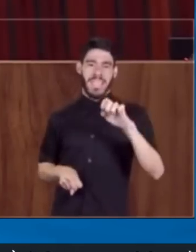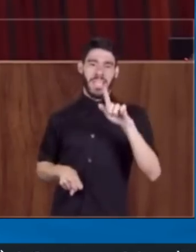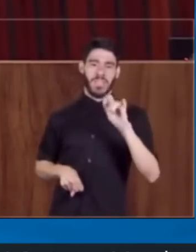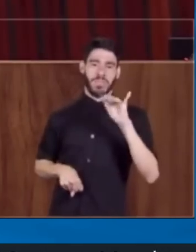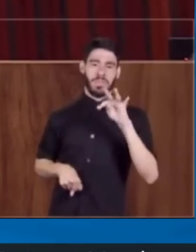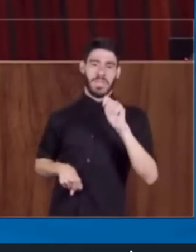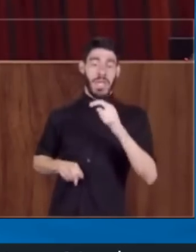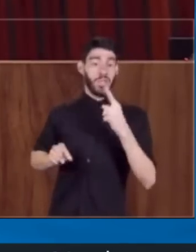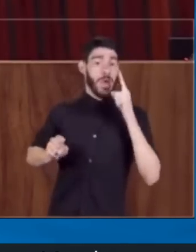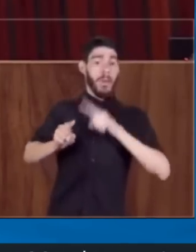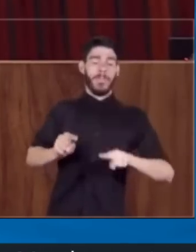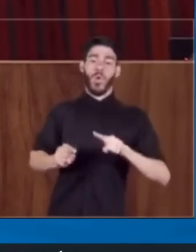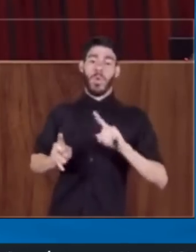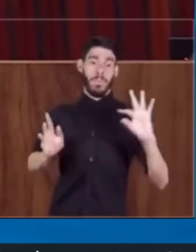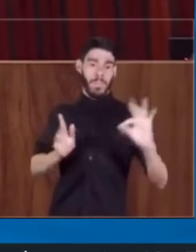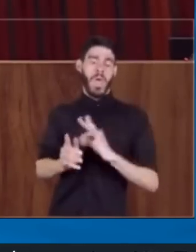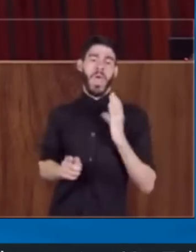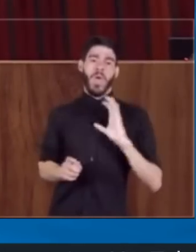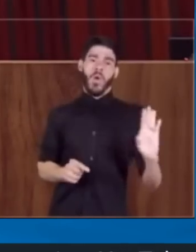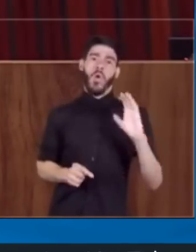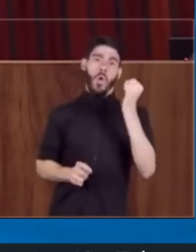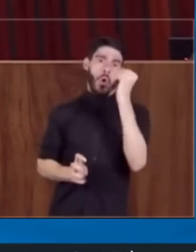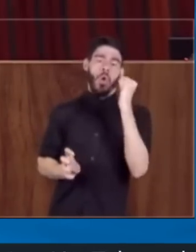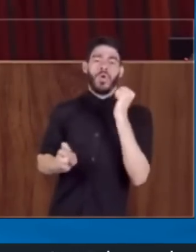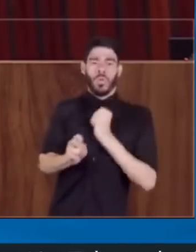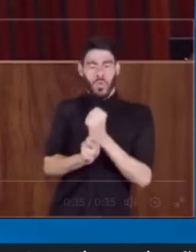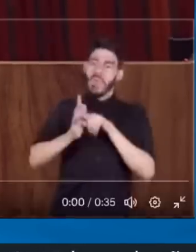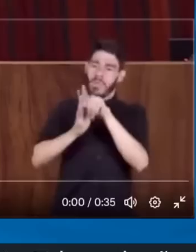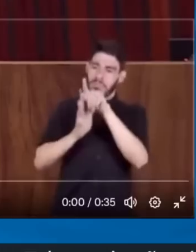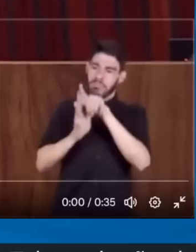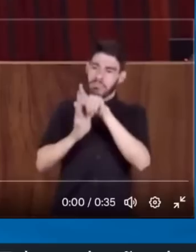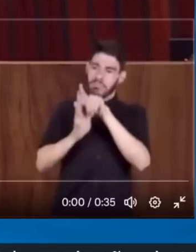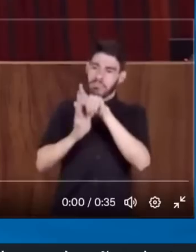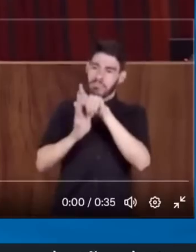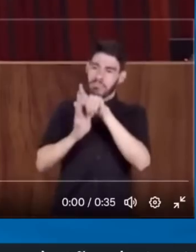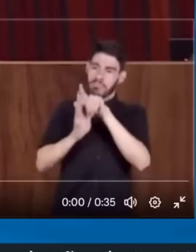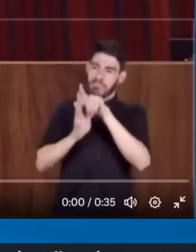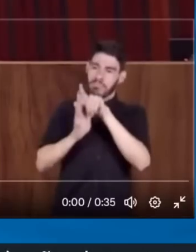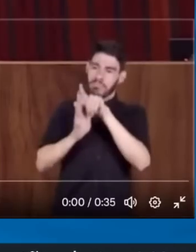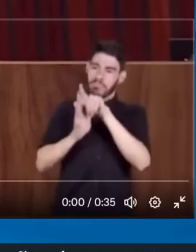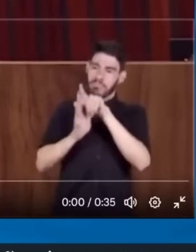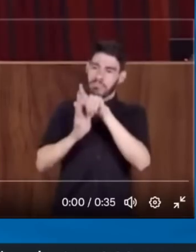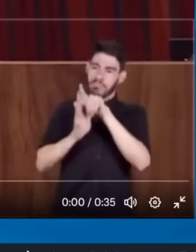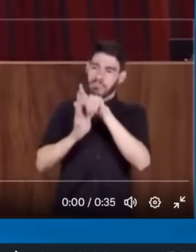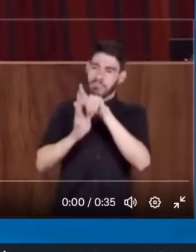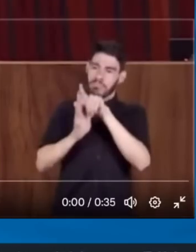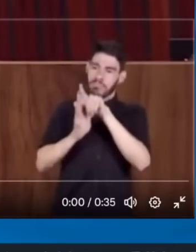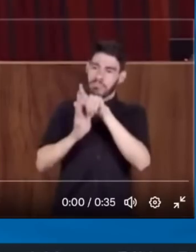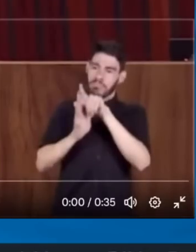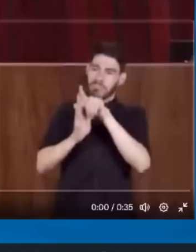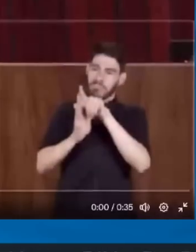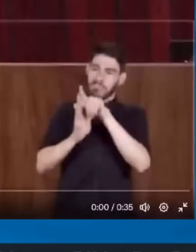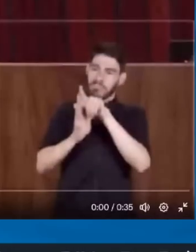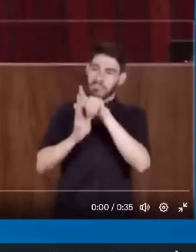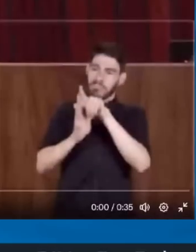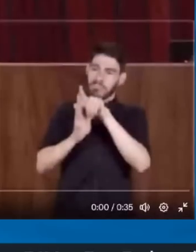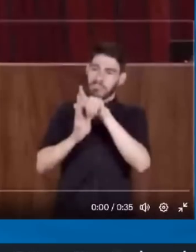por oito anos seguintes ao pleito de 2022. Muito bem. E o Bolsonaro